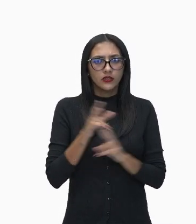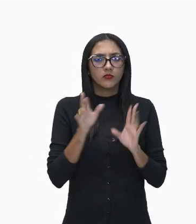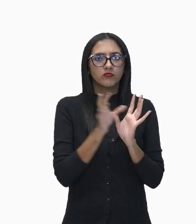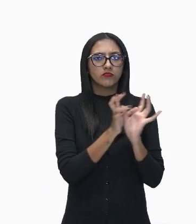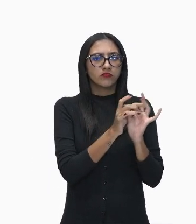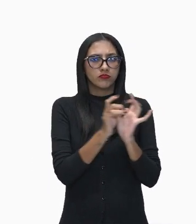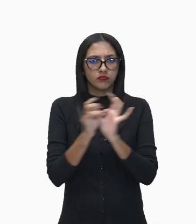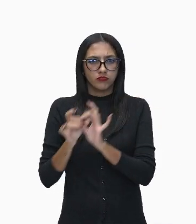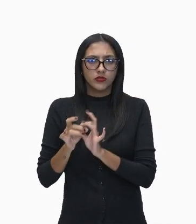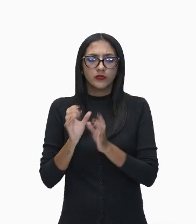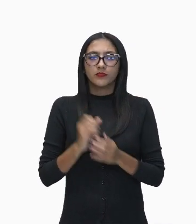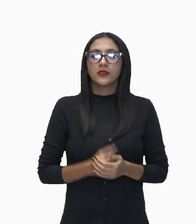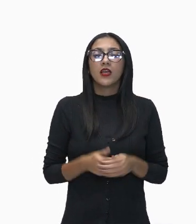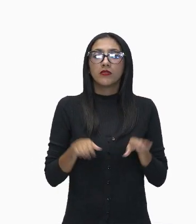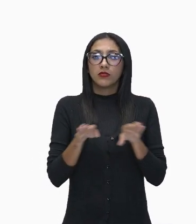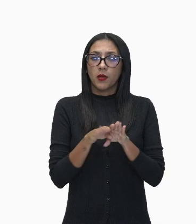também